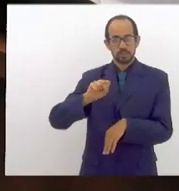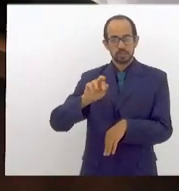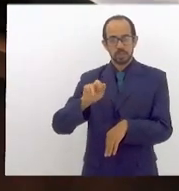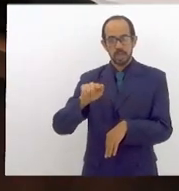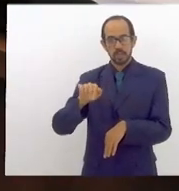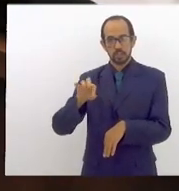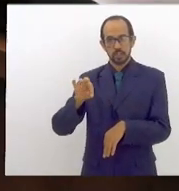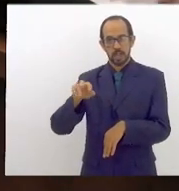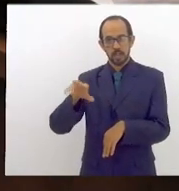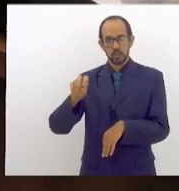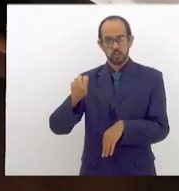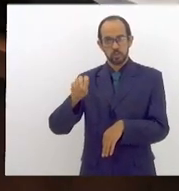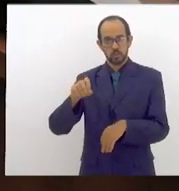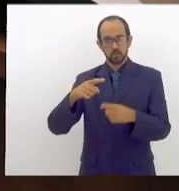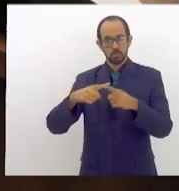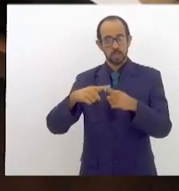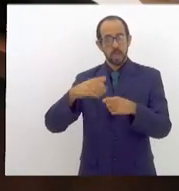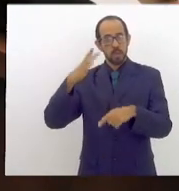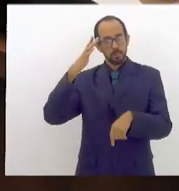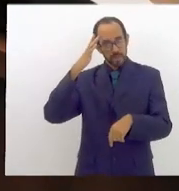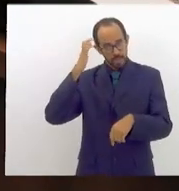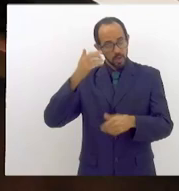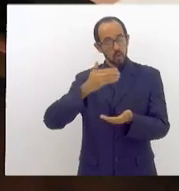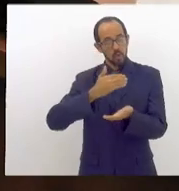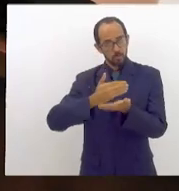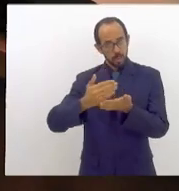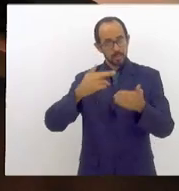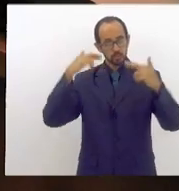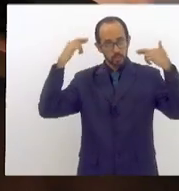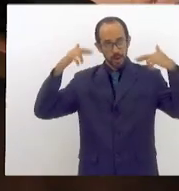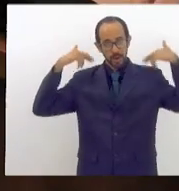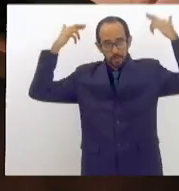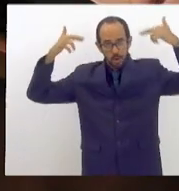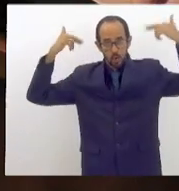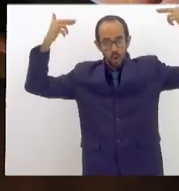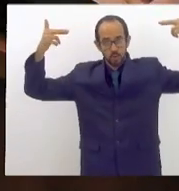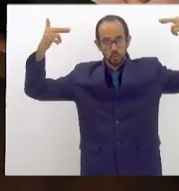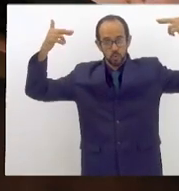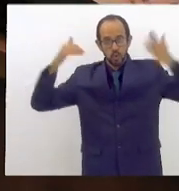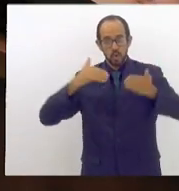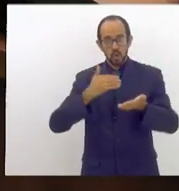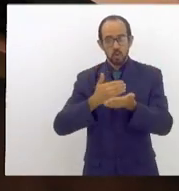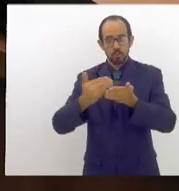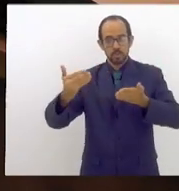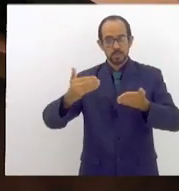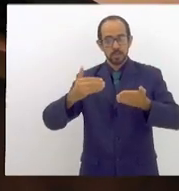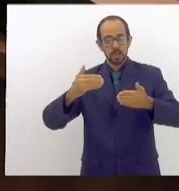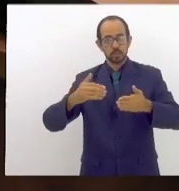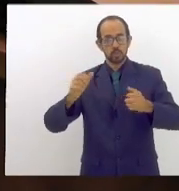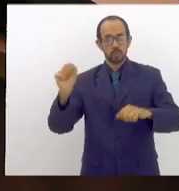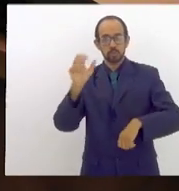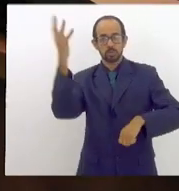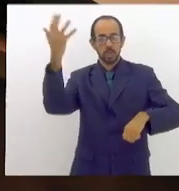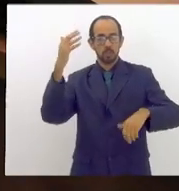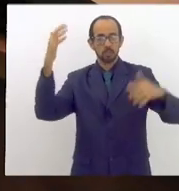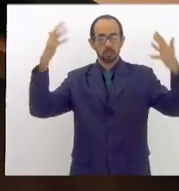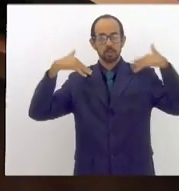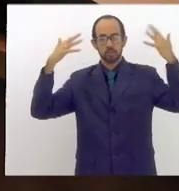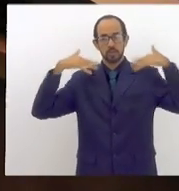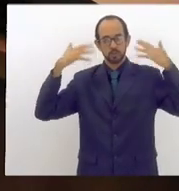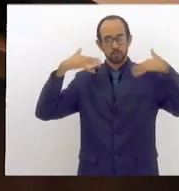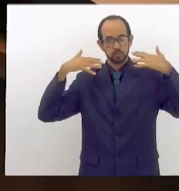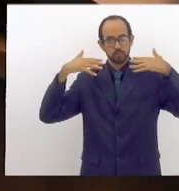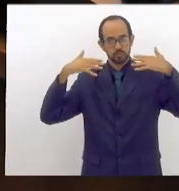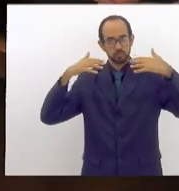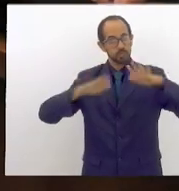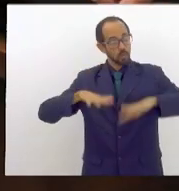no signo de capricórnio dando início ao verão Talvez os deputados estejam com